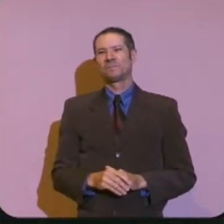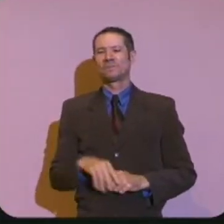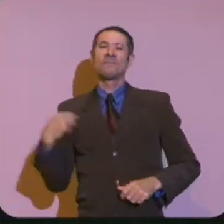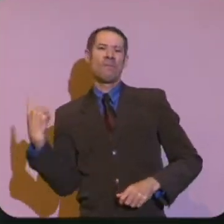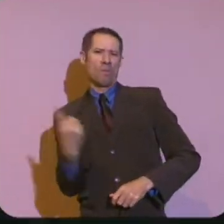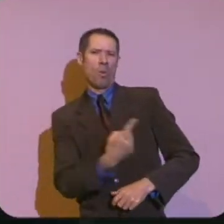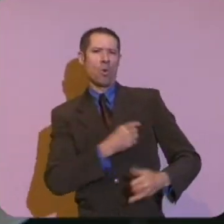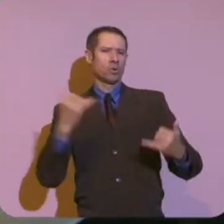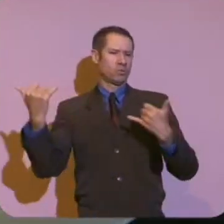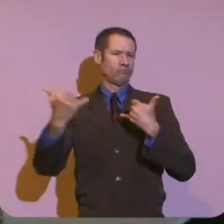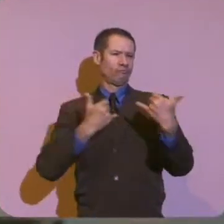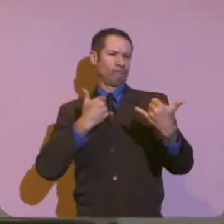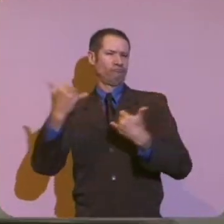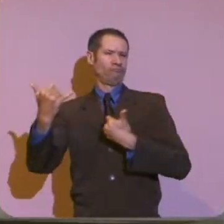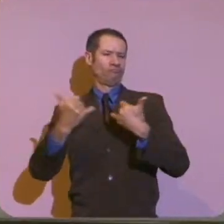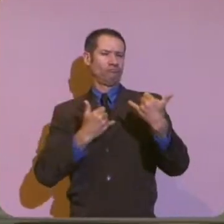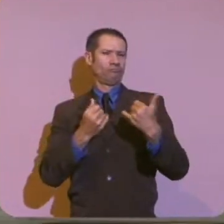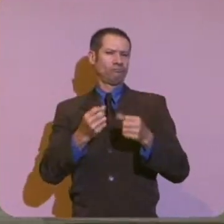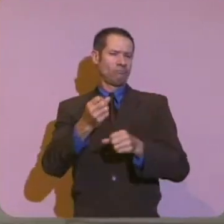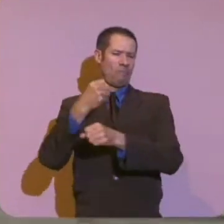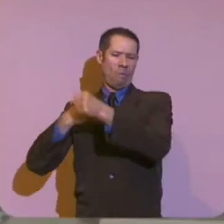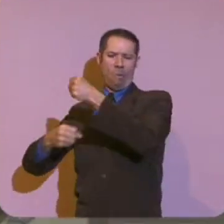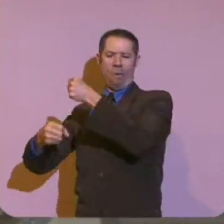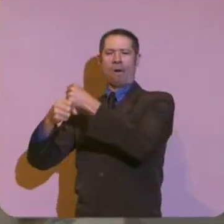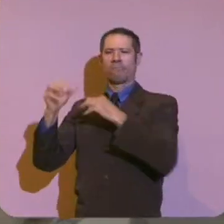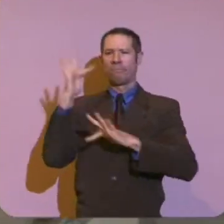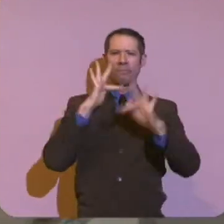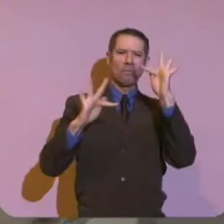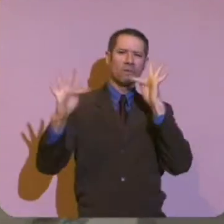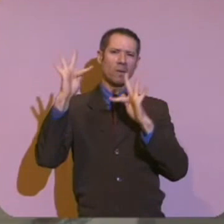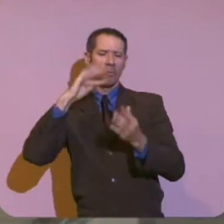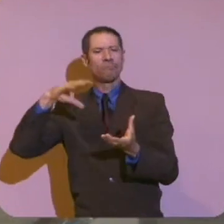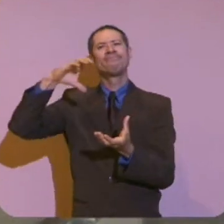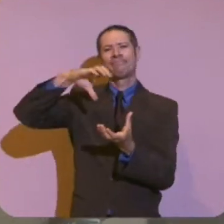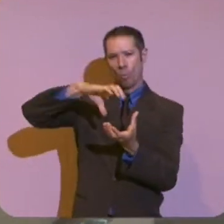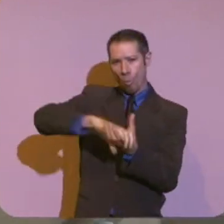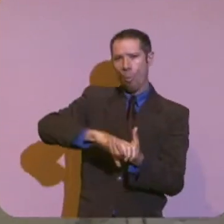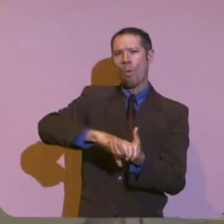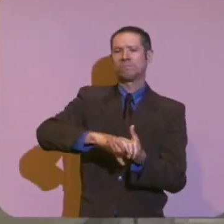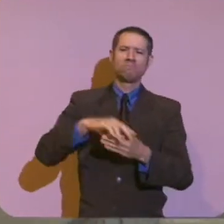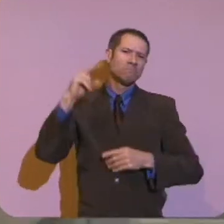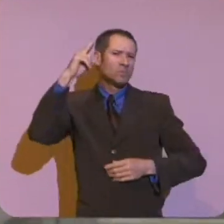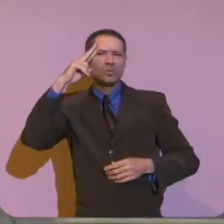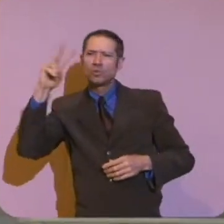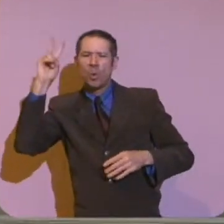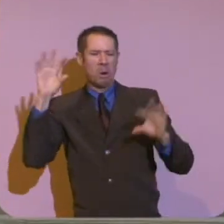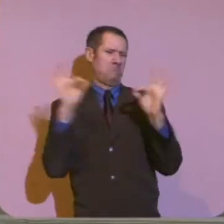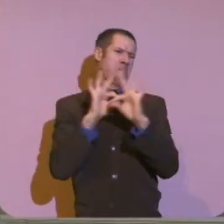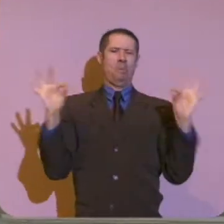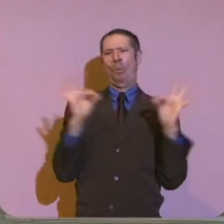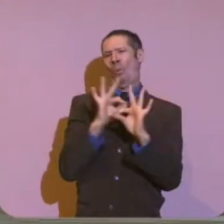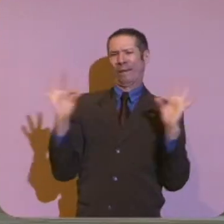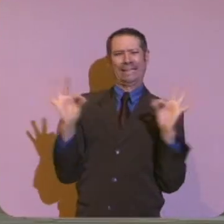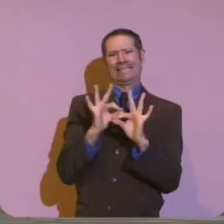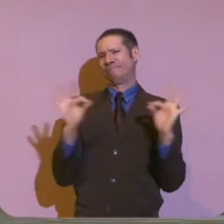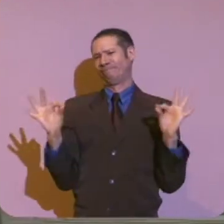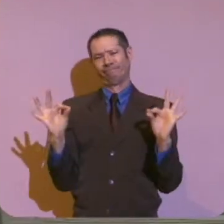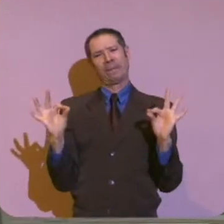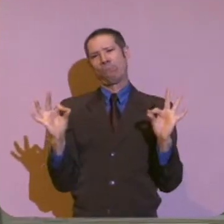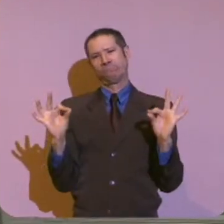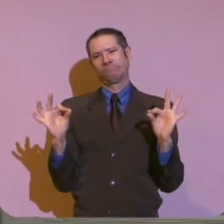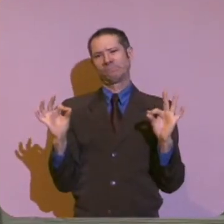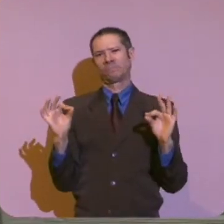Nós ouvimos aqui, há anos atrás, o testemunho de um casal, uma história horrível.